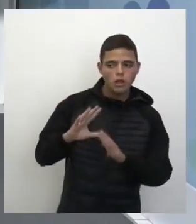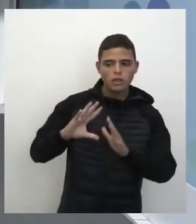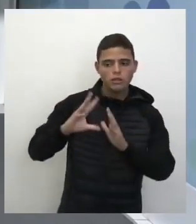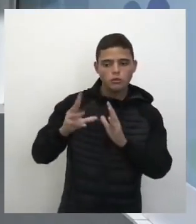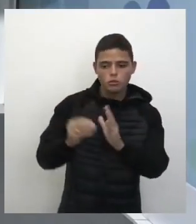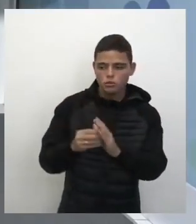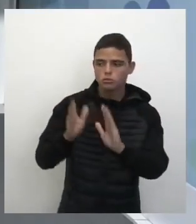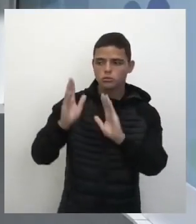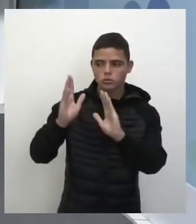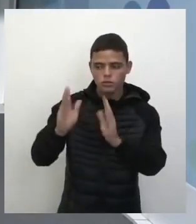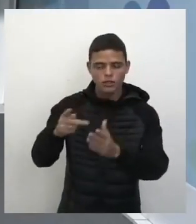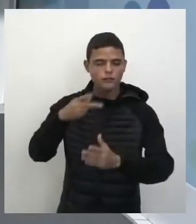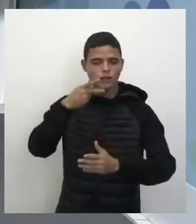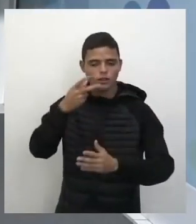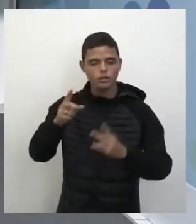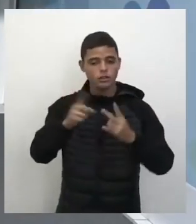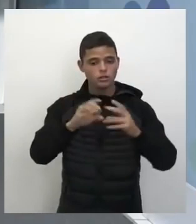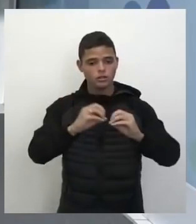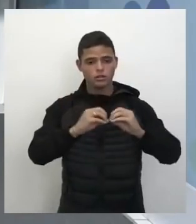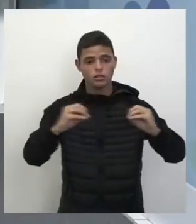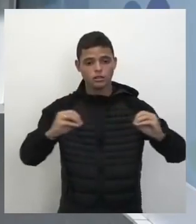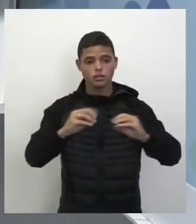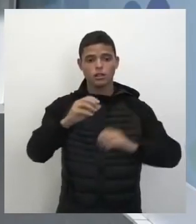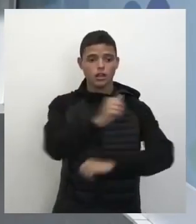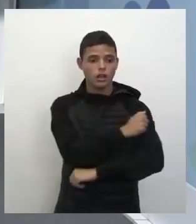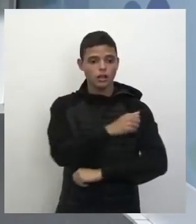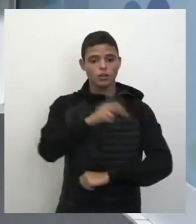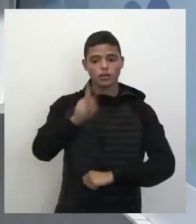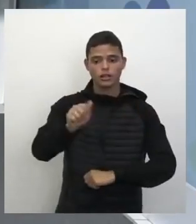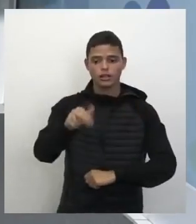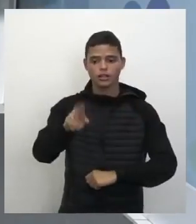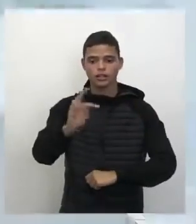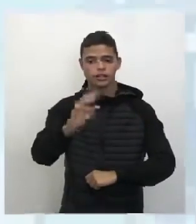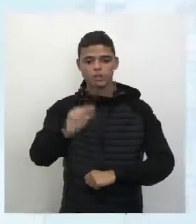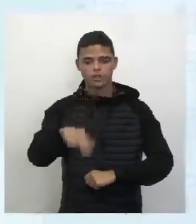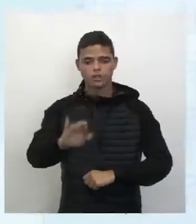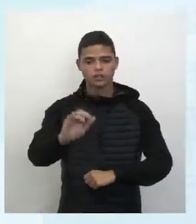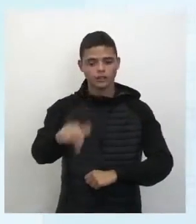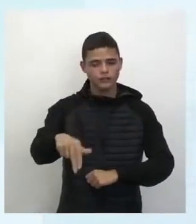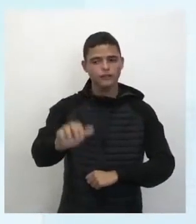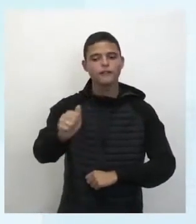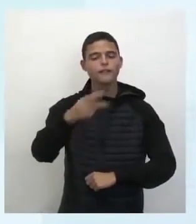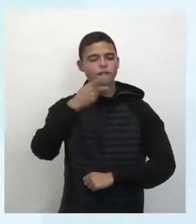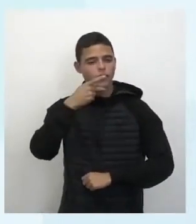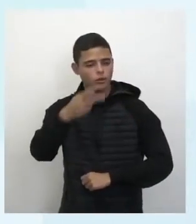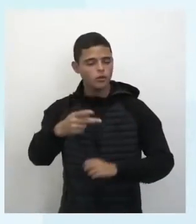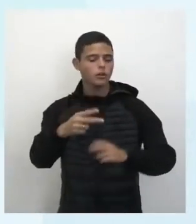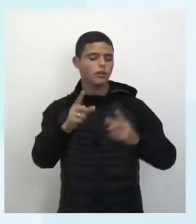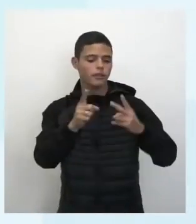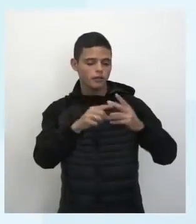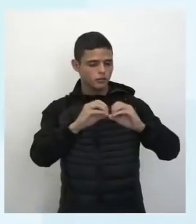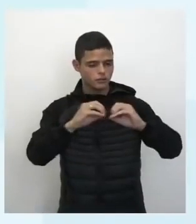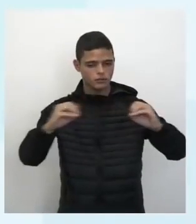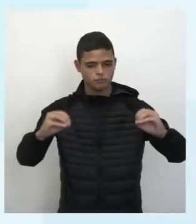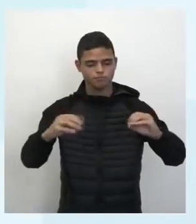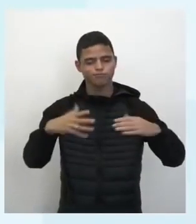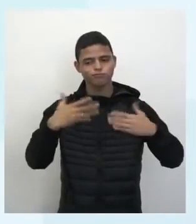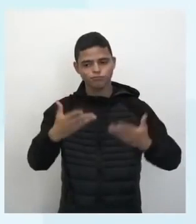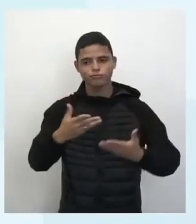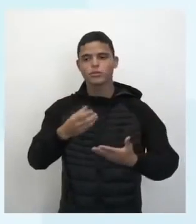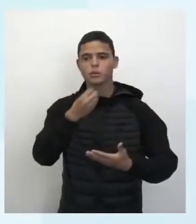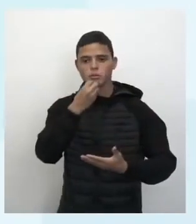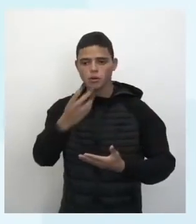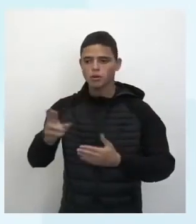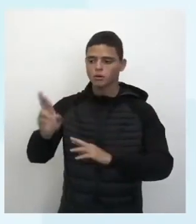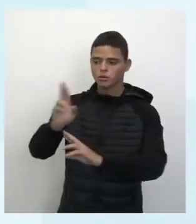Por exemplo, a aluna Catarina, da professora Cláudia, segunda oração. Ó, que ótimo. Legal a participação. E é bom ter respostas aí, porque deixa a gente